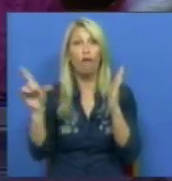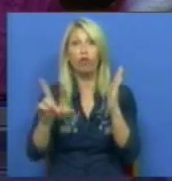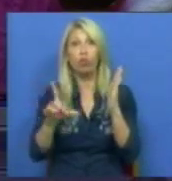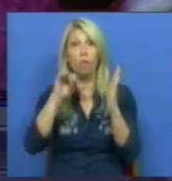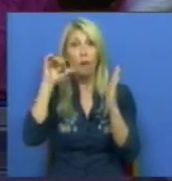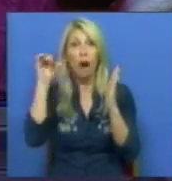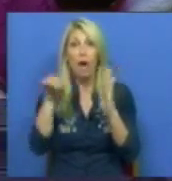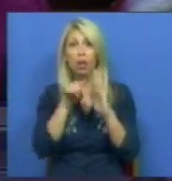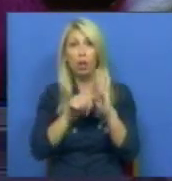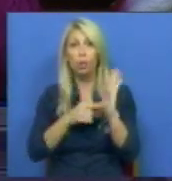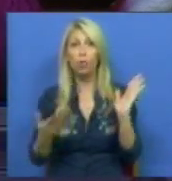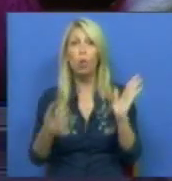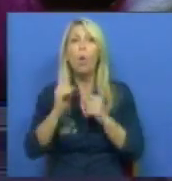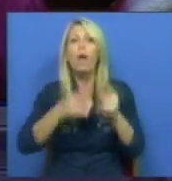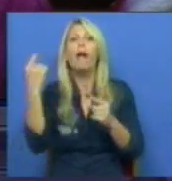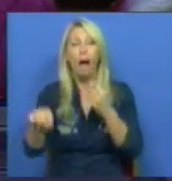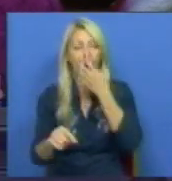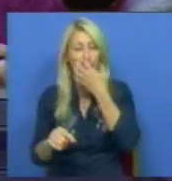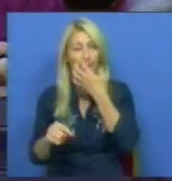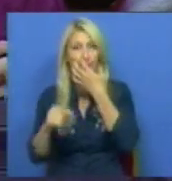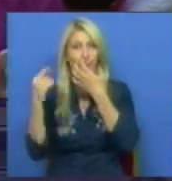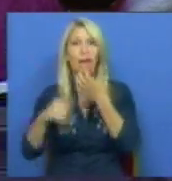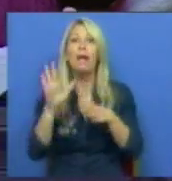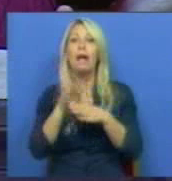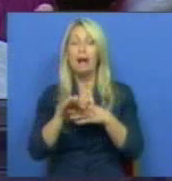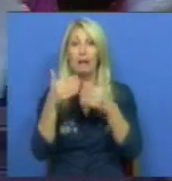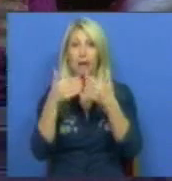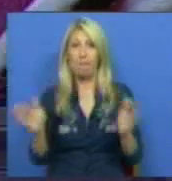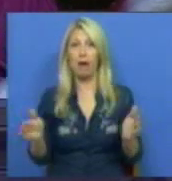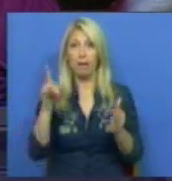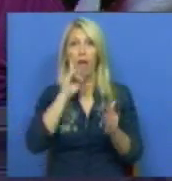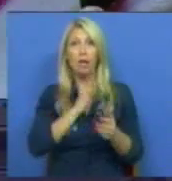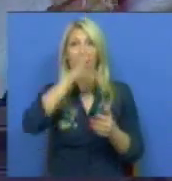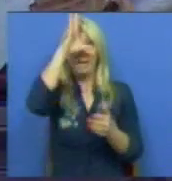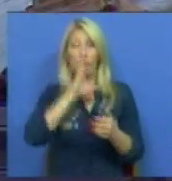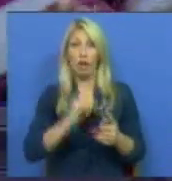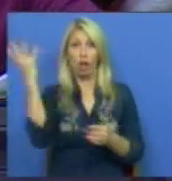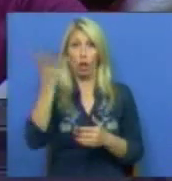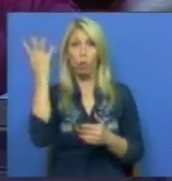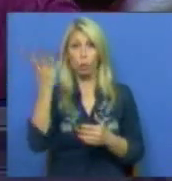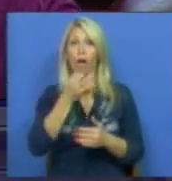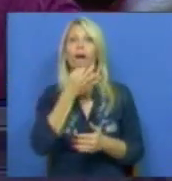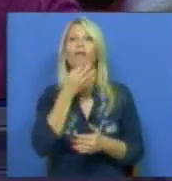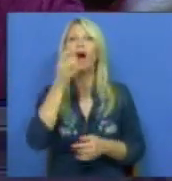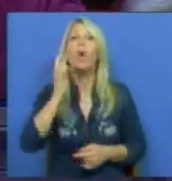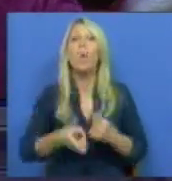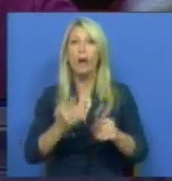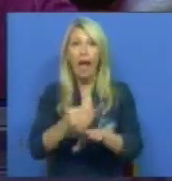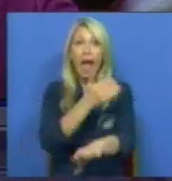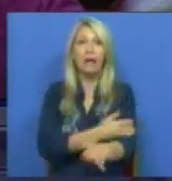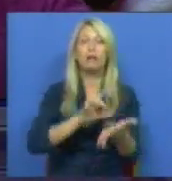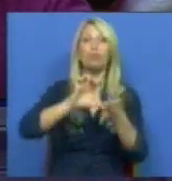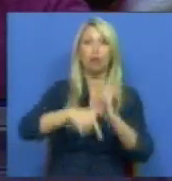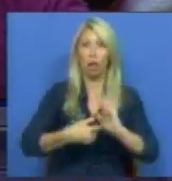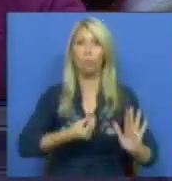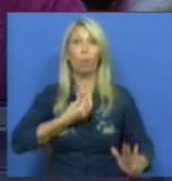existem ainda. E o que é que existe? Existe esta carta aberta à Sra. Ministra da Cultura, que nos fala de um anteprojeto que nos